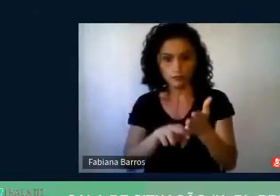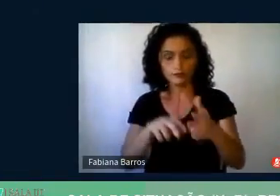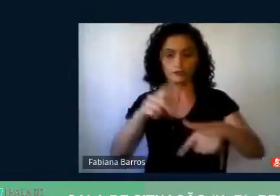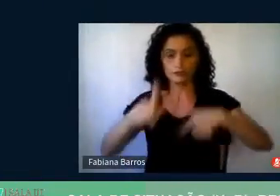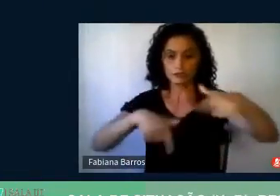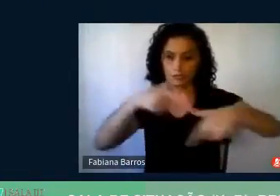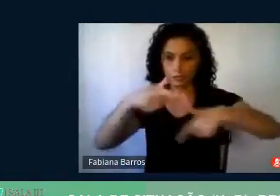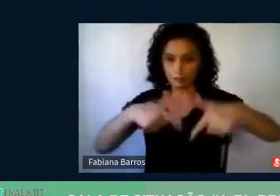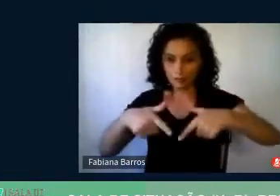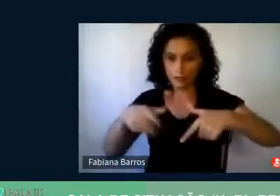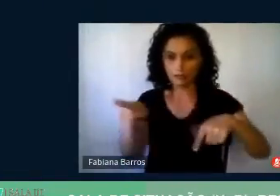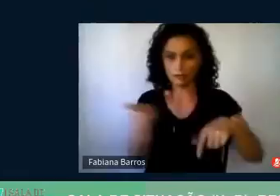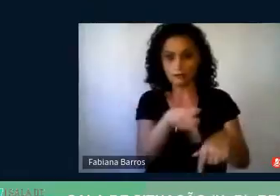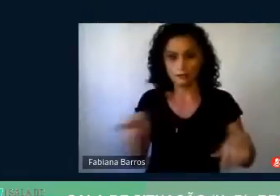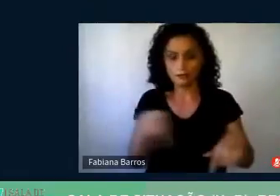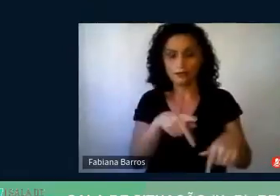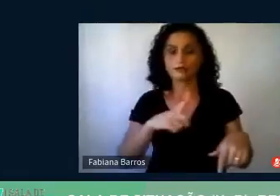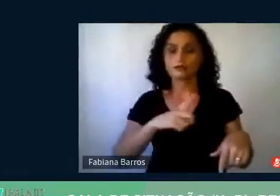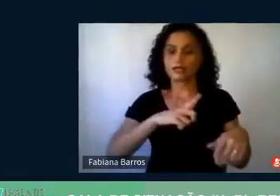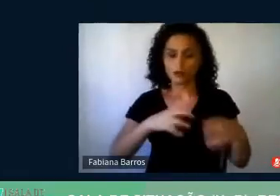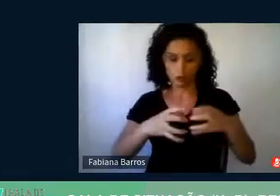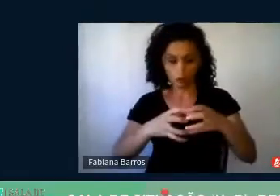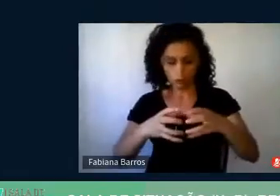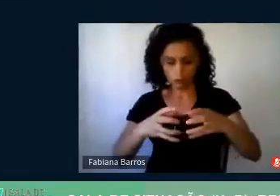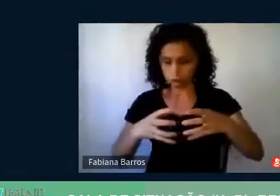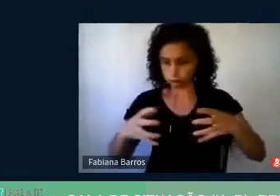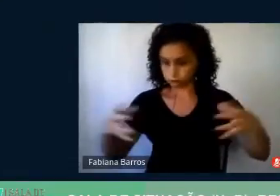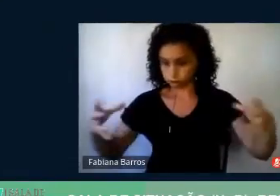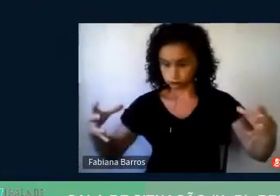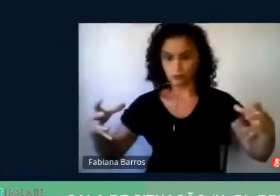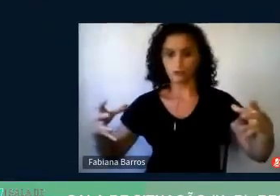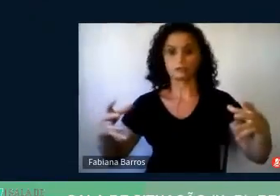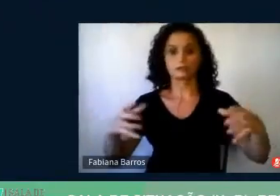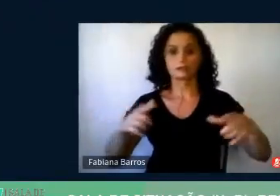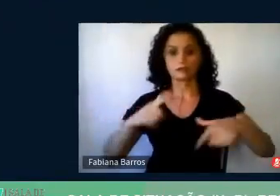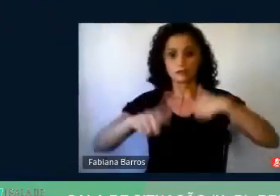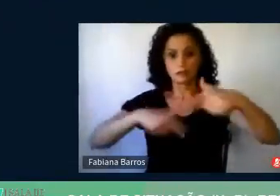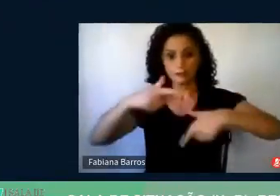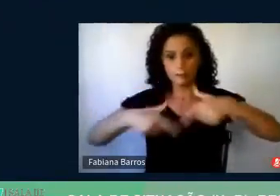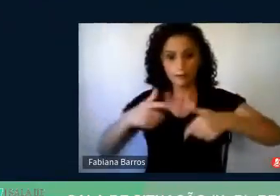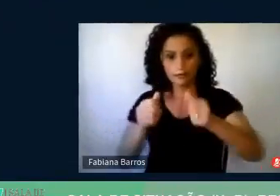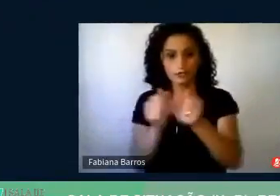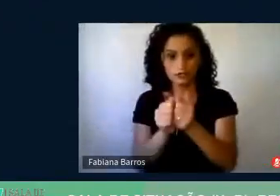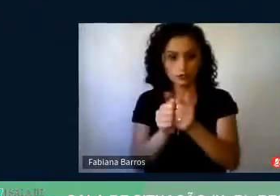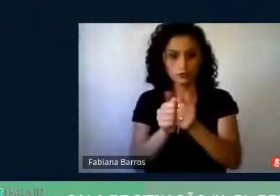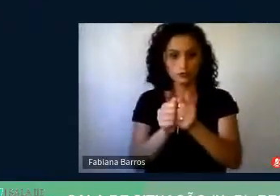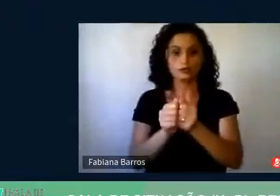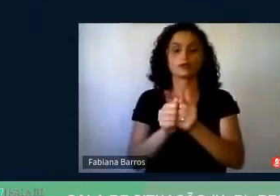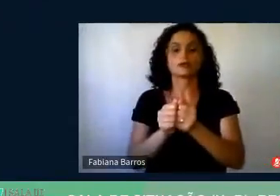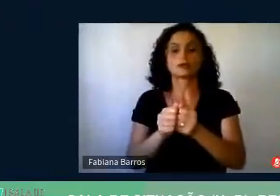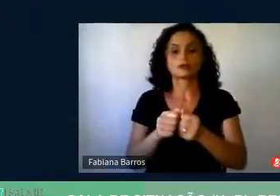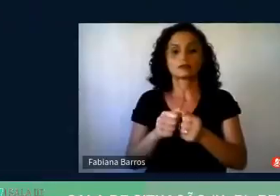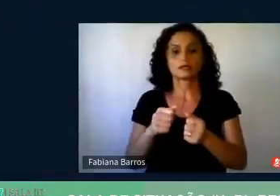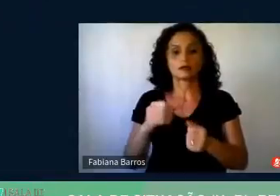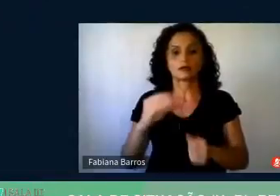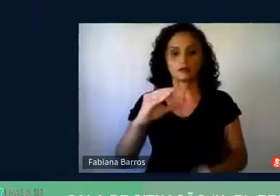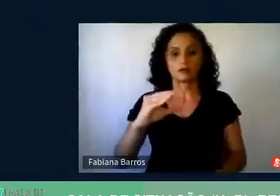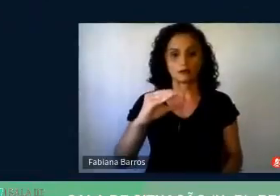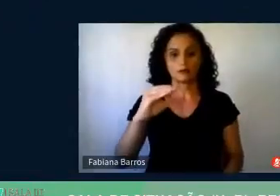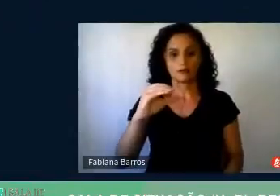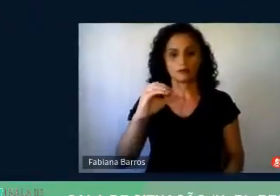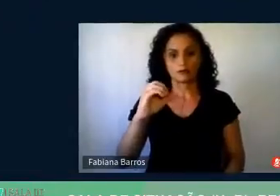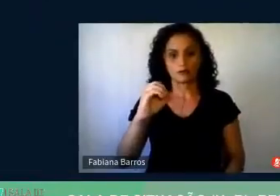equipe muito grande, que vocês vão ter ideia ali na frente. Então a gente vem desde o início da epidemia trabalhando o suporte ao COIS, para que ele tenha a